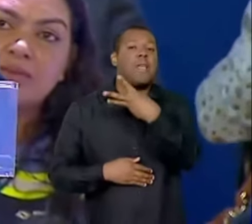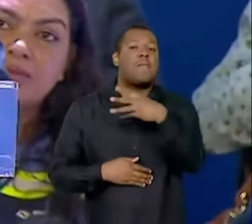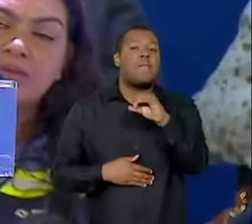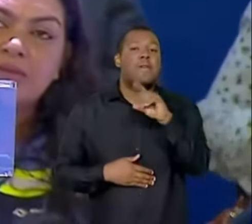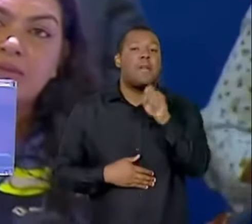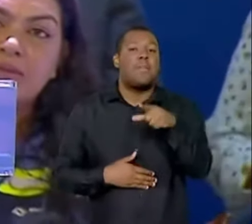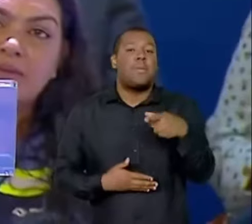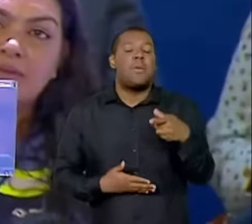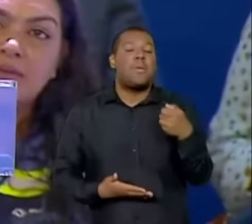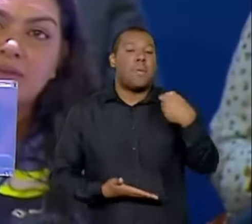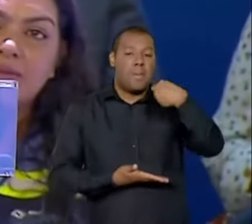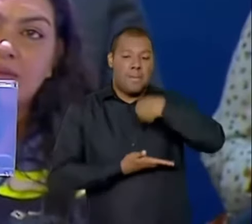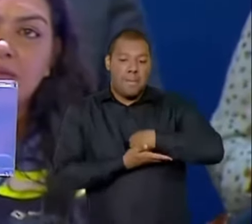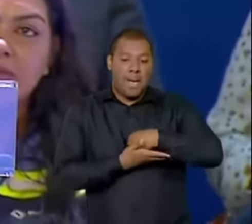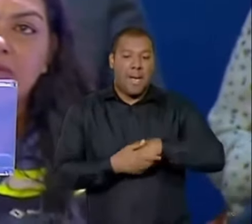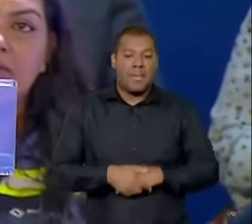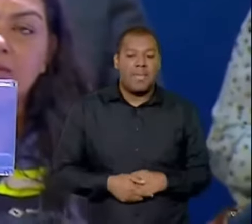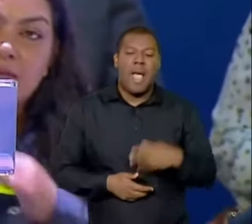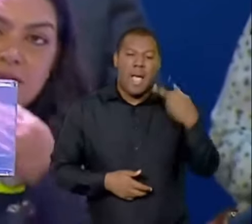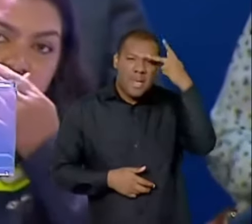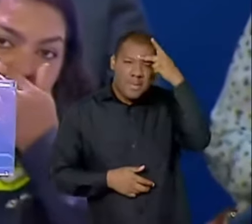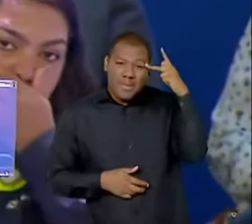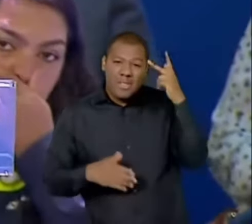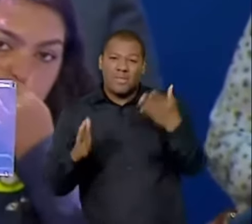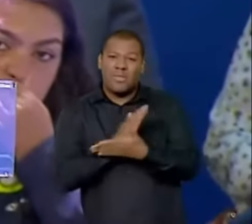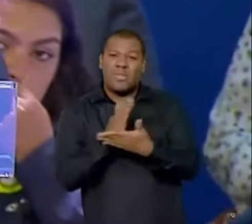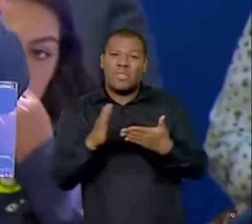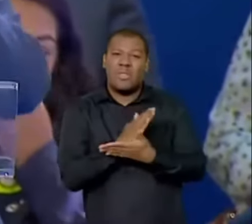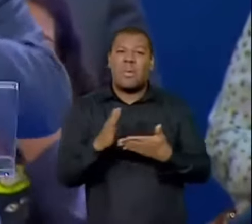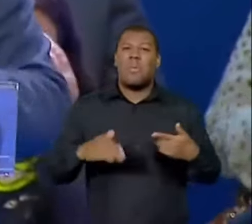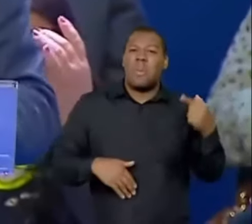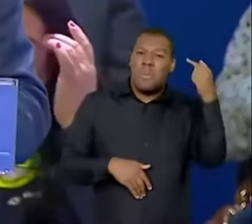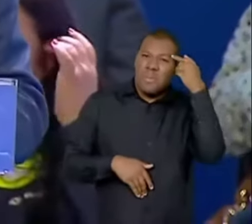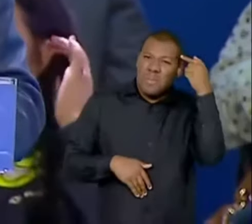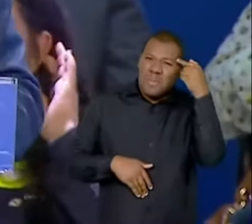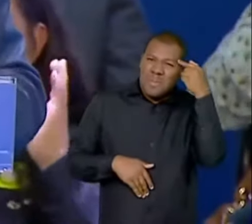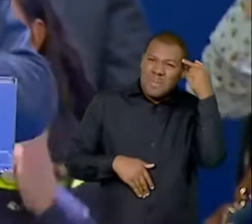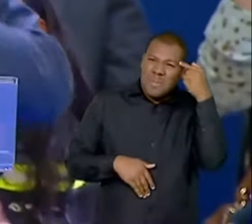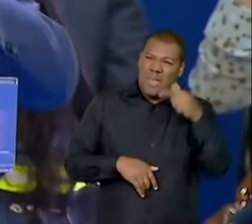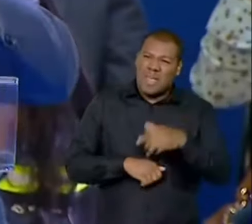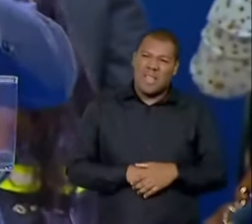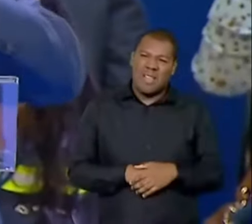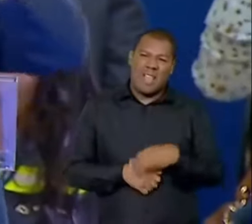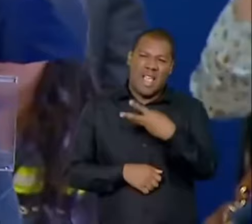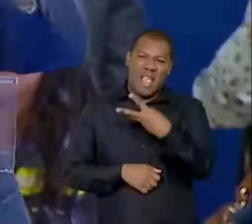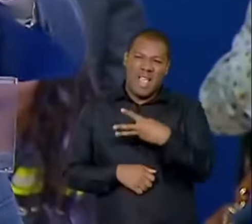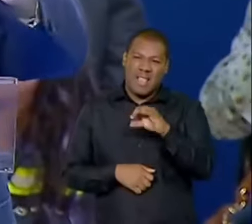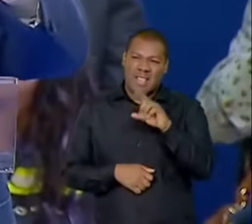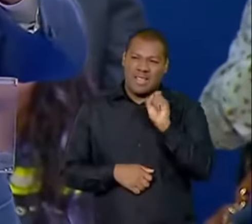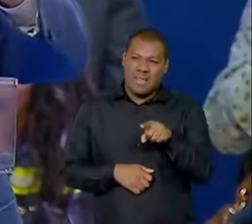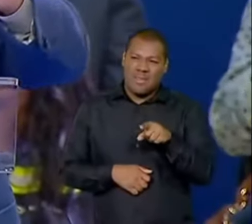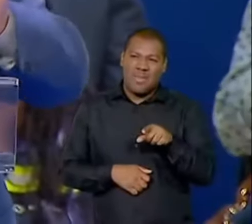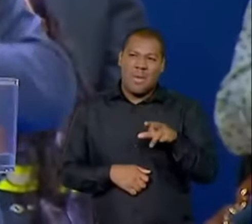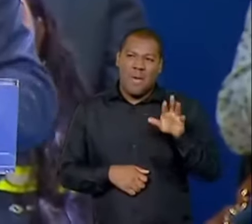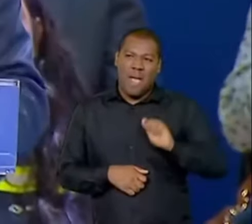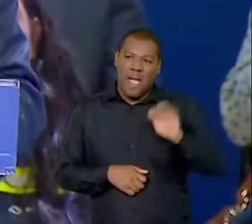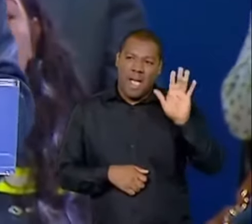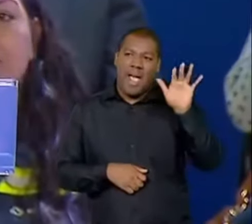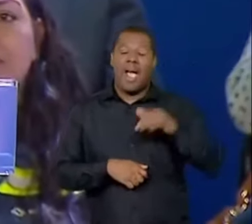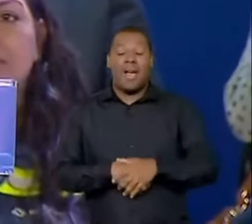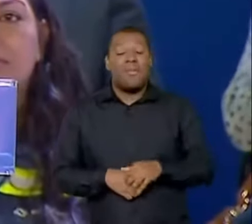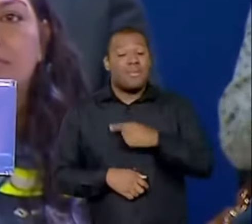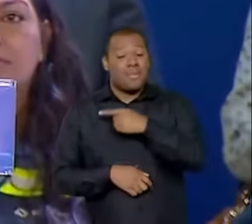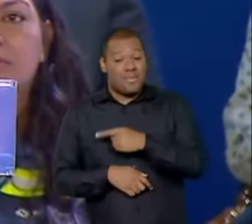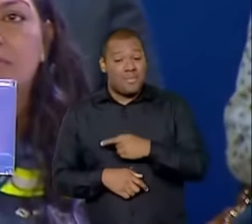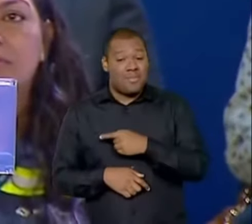está comprando acha que 30 é muito e o cara na verdade deveria vender para o 28, ele pede 30 já para ganhar um pouco mais. E